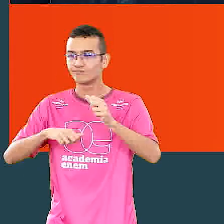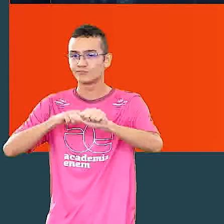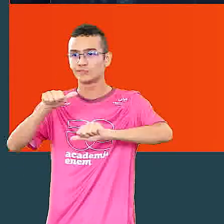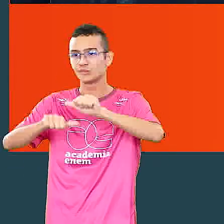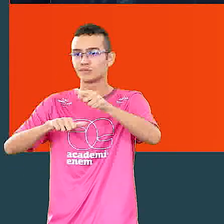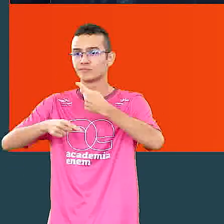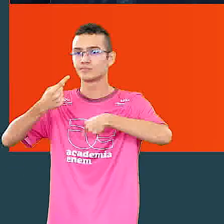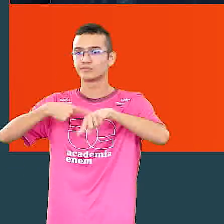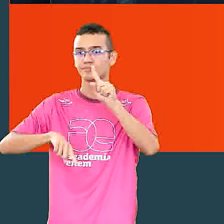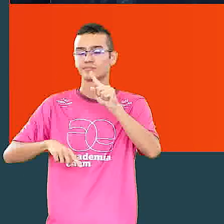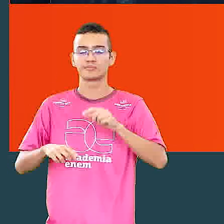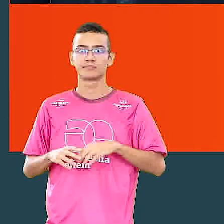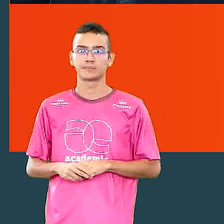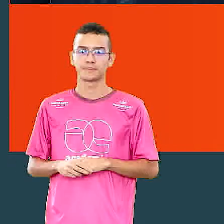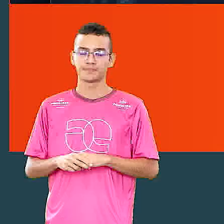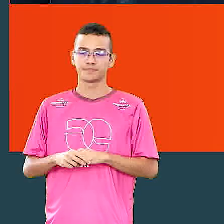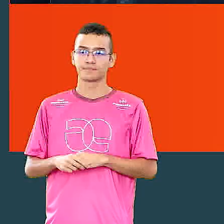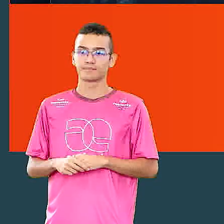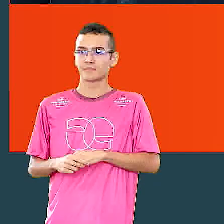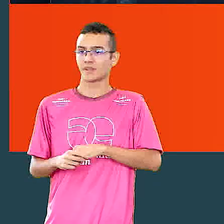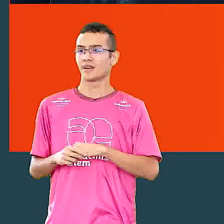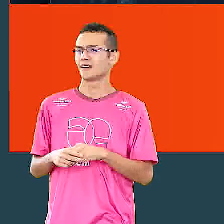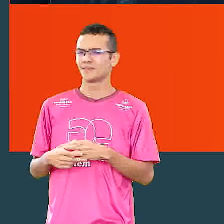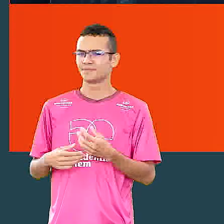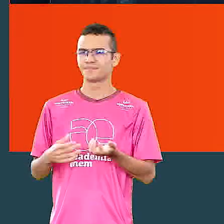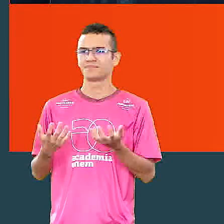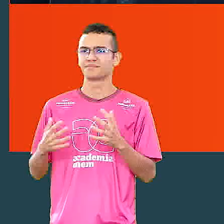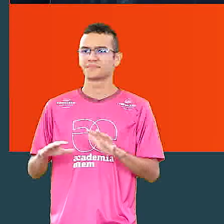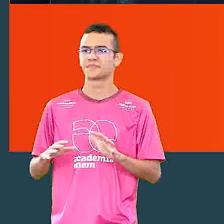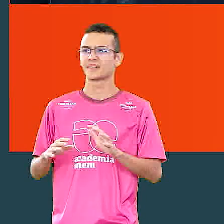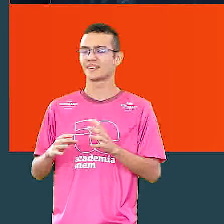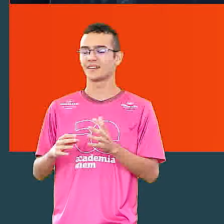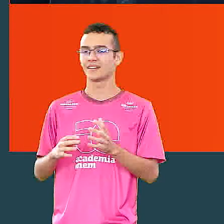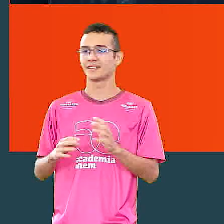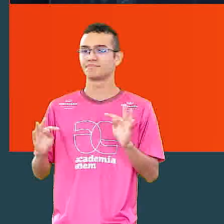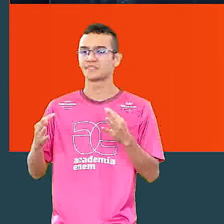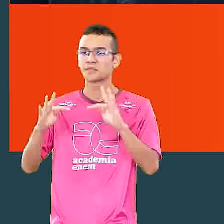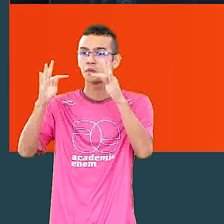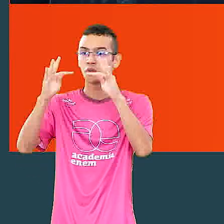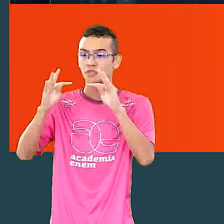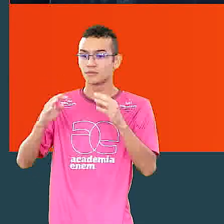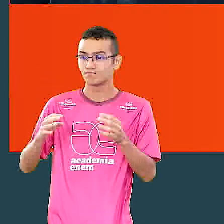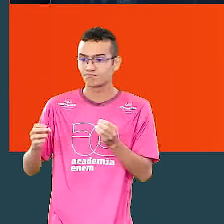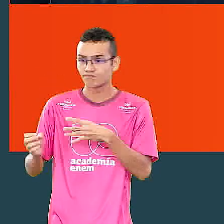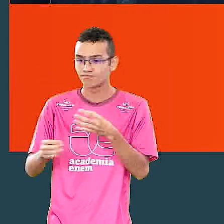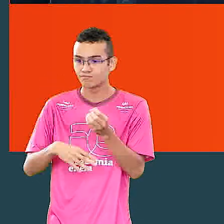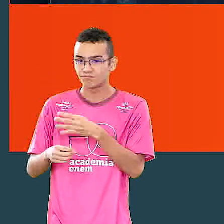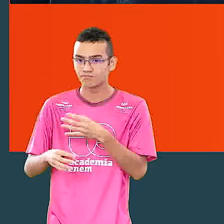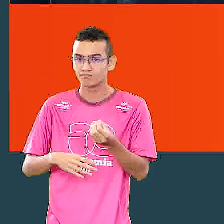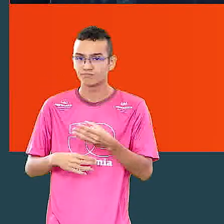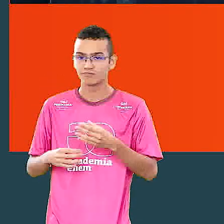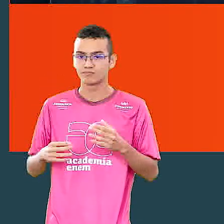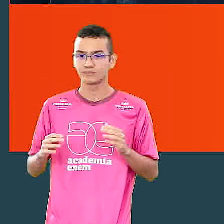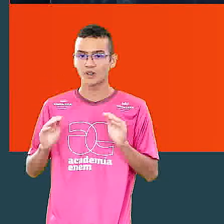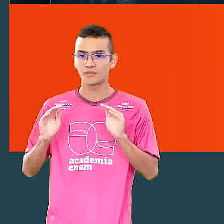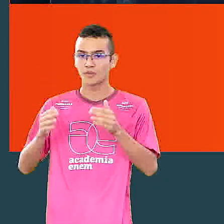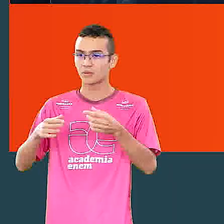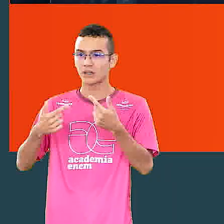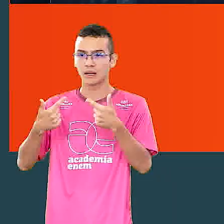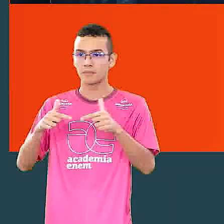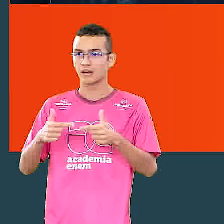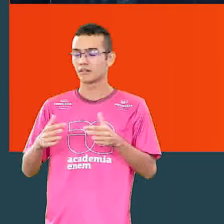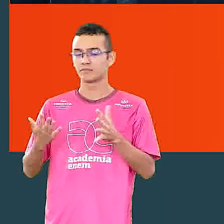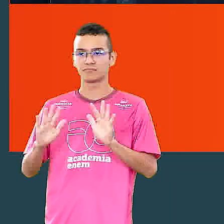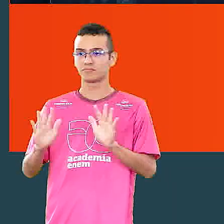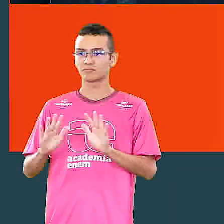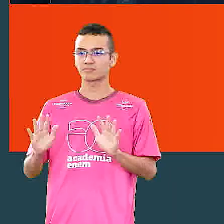essa inovação tecnológica priorizando mudança no trabalho. Eu quero uma condição de trabalho digna. Eu quero uma condição